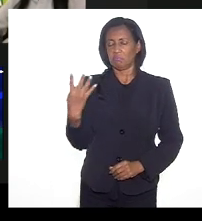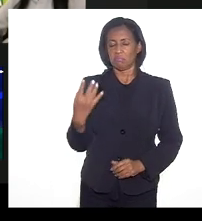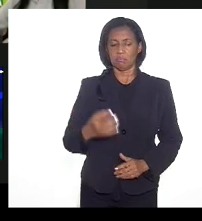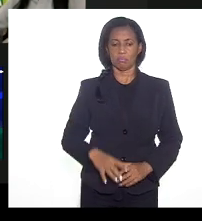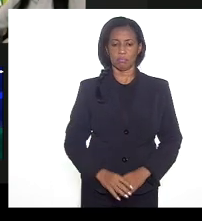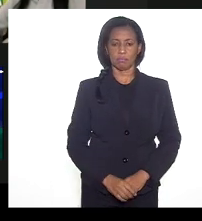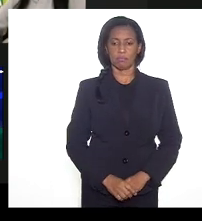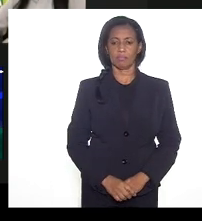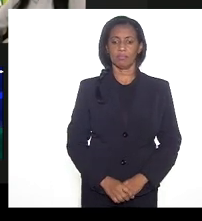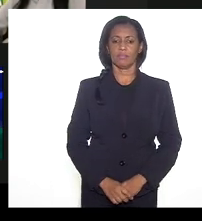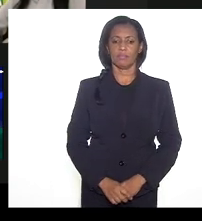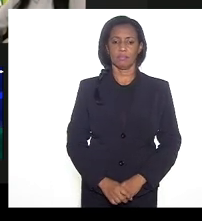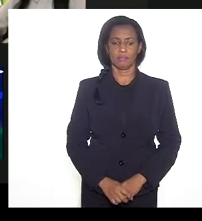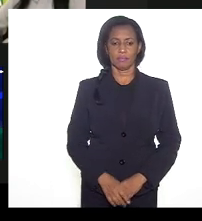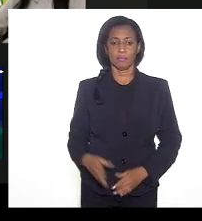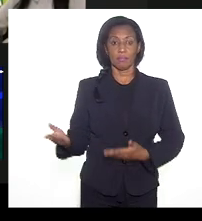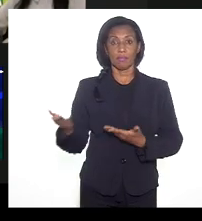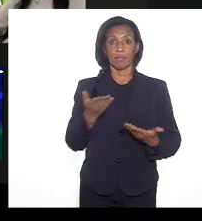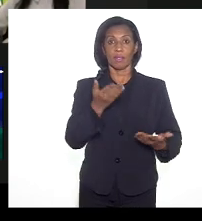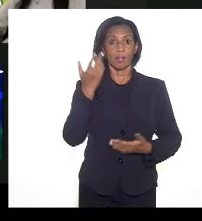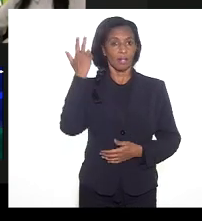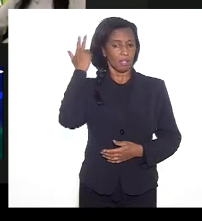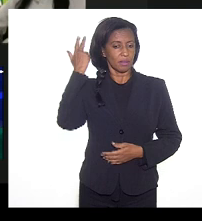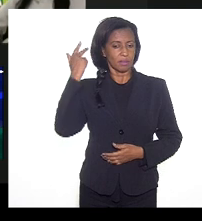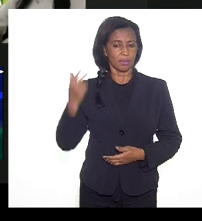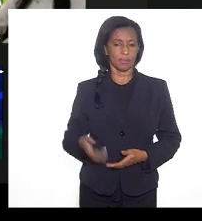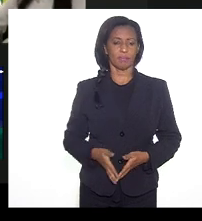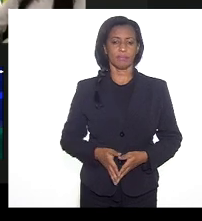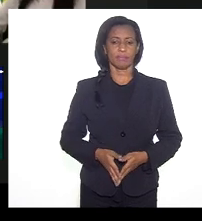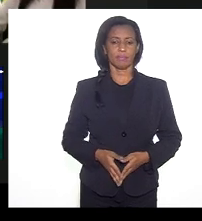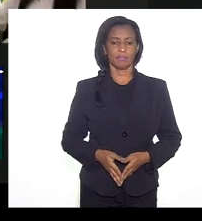a palavra está com o deputado Eliomar obrigado